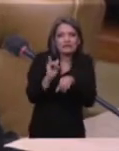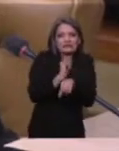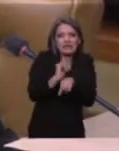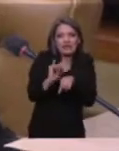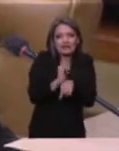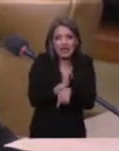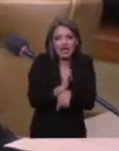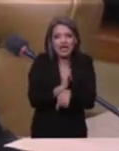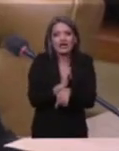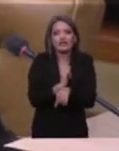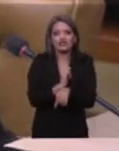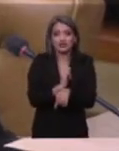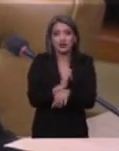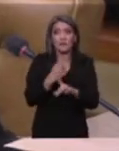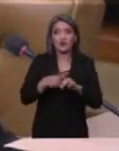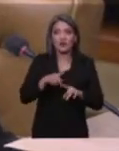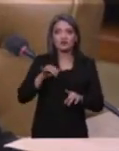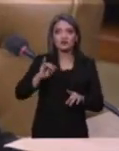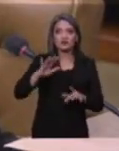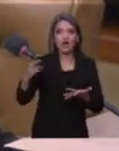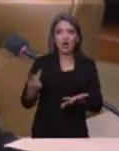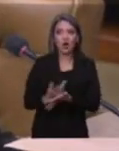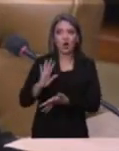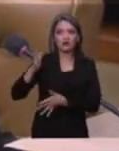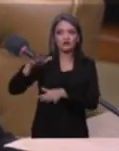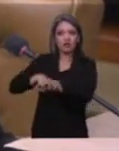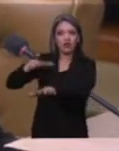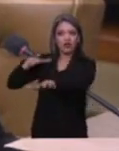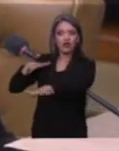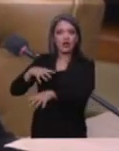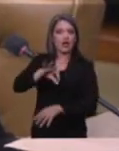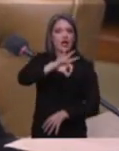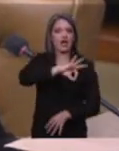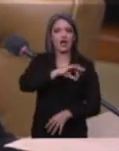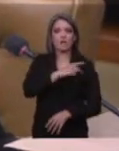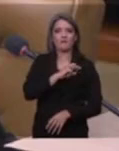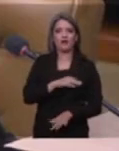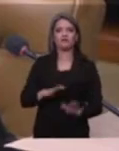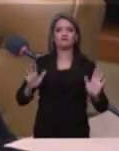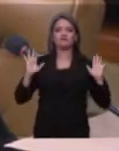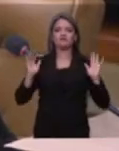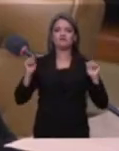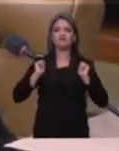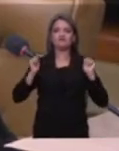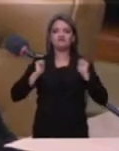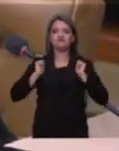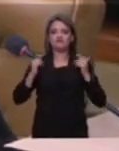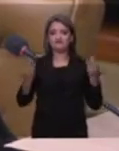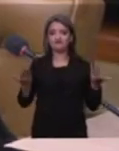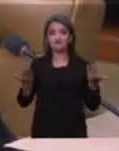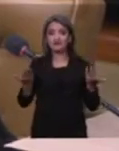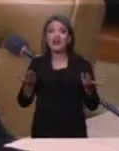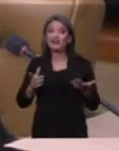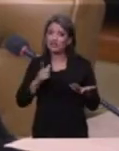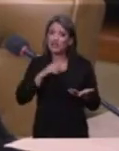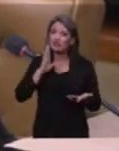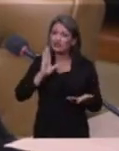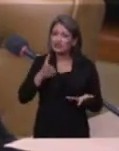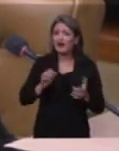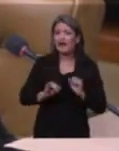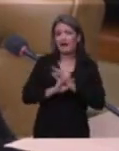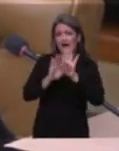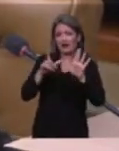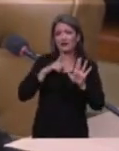de, havendo manifestação, a Polícia Militar não reagir. Então, claramente,